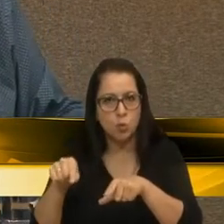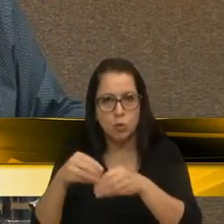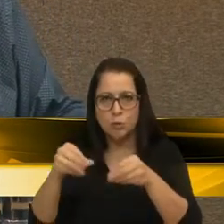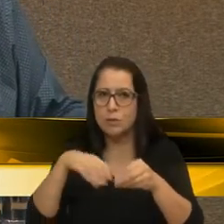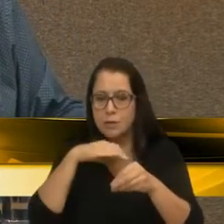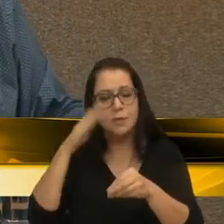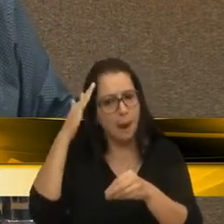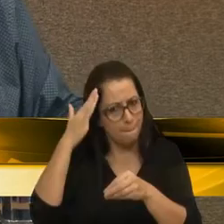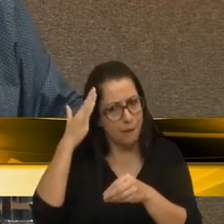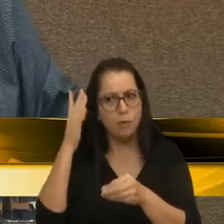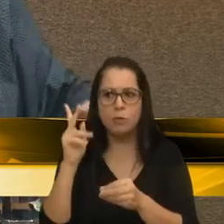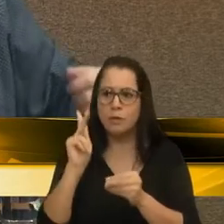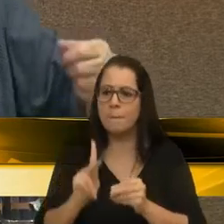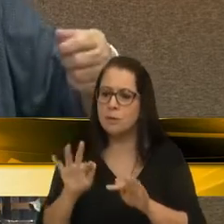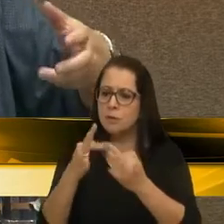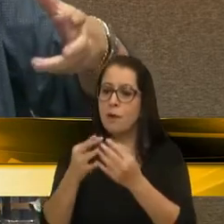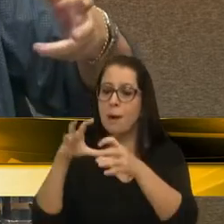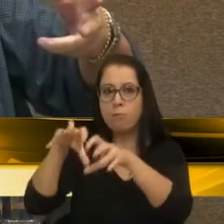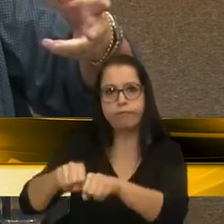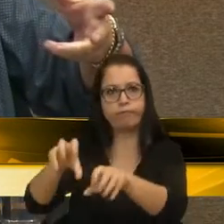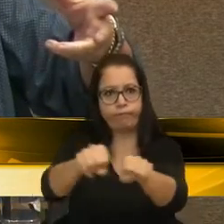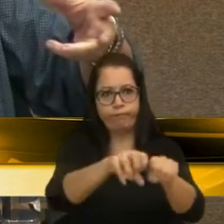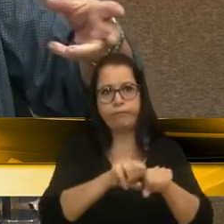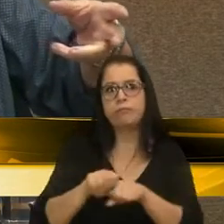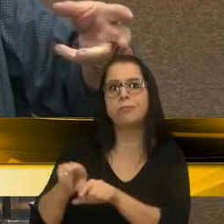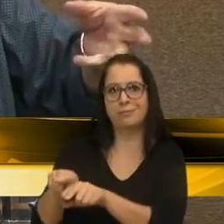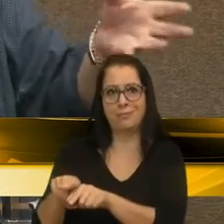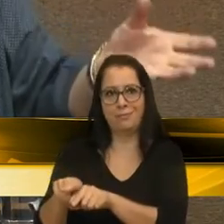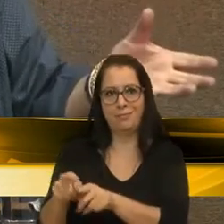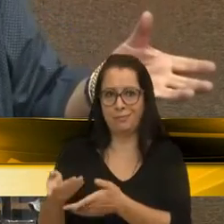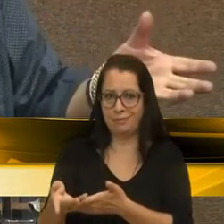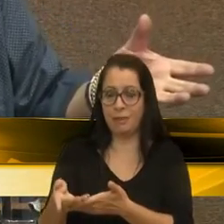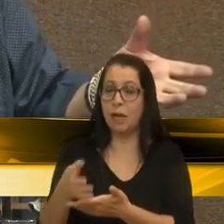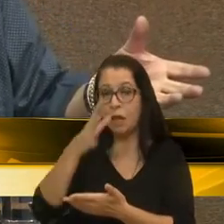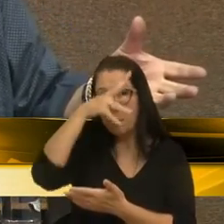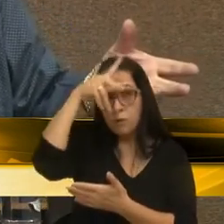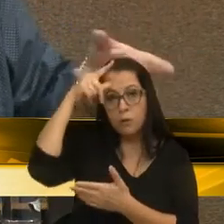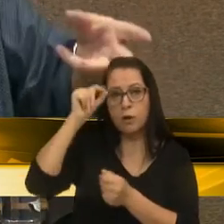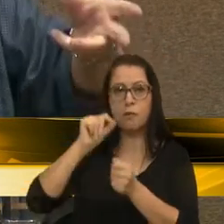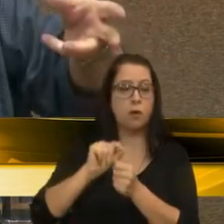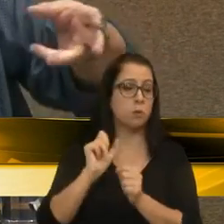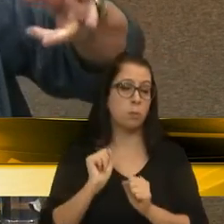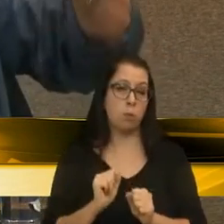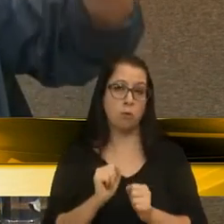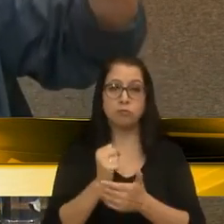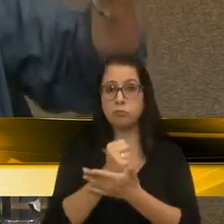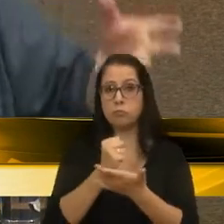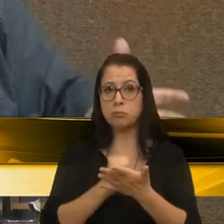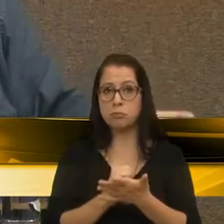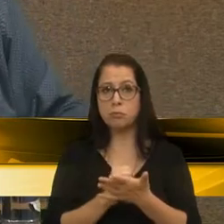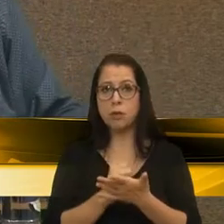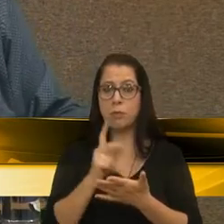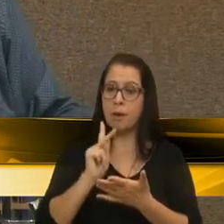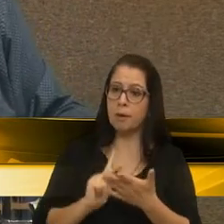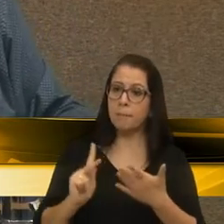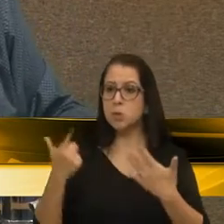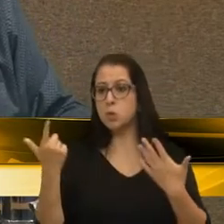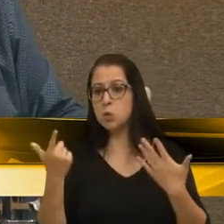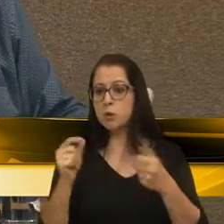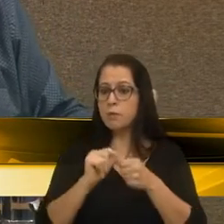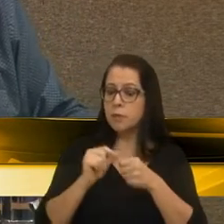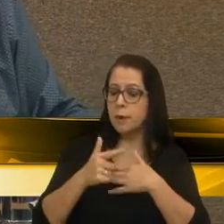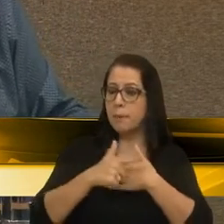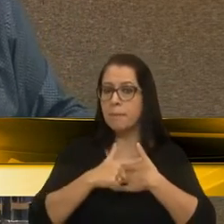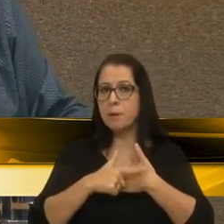ocupada. E aí, a prefeitura faz o que pode, contratou lá um figurão e o